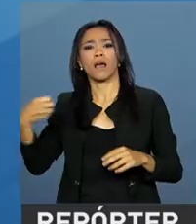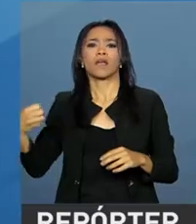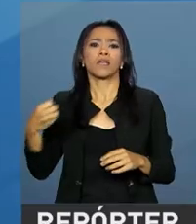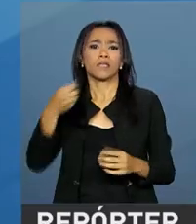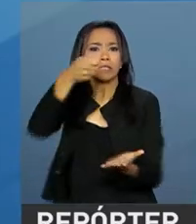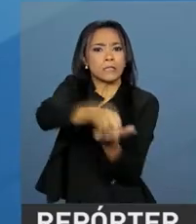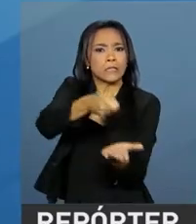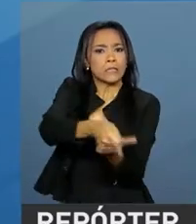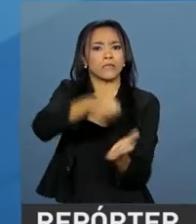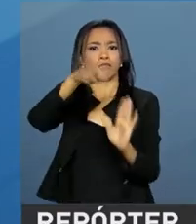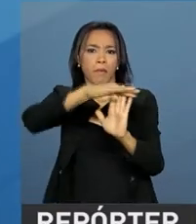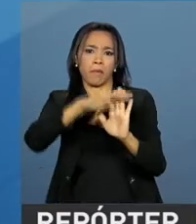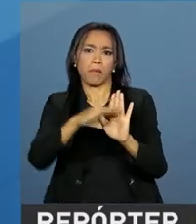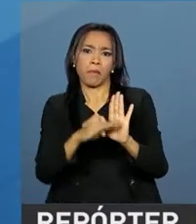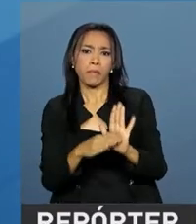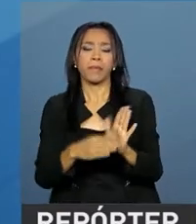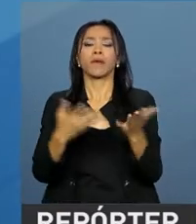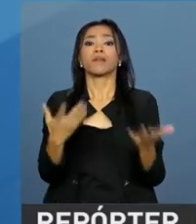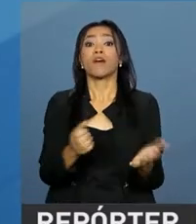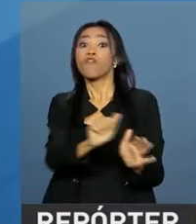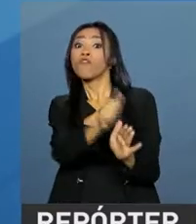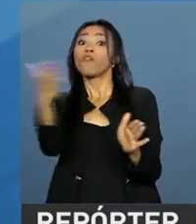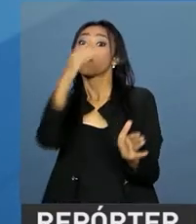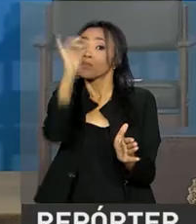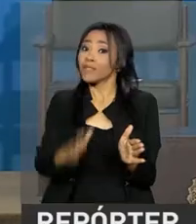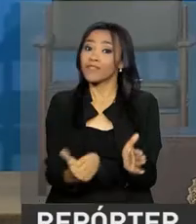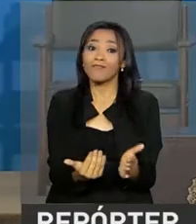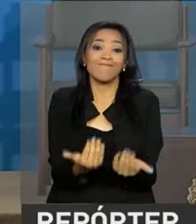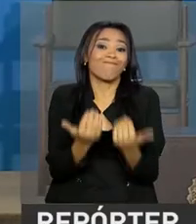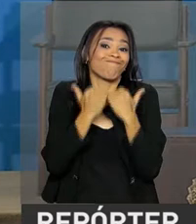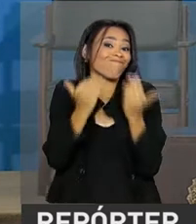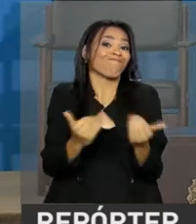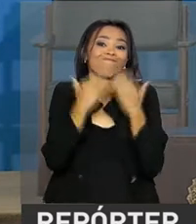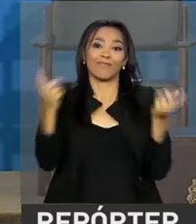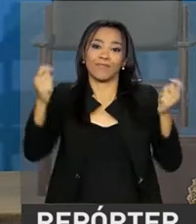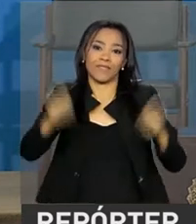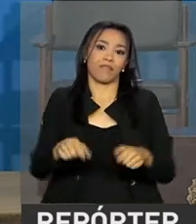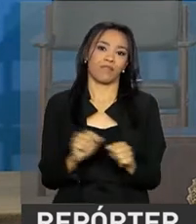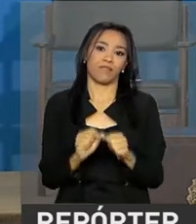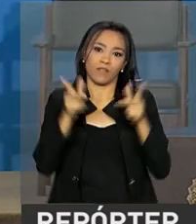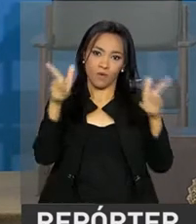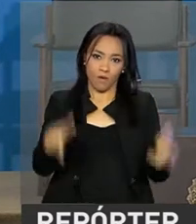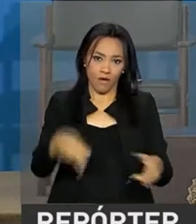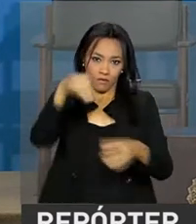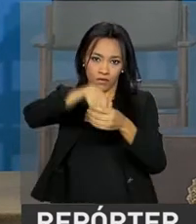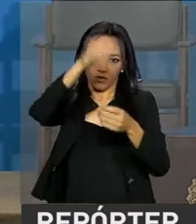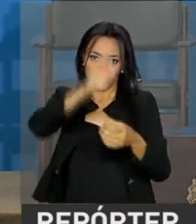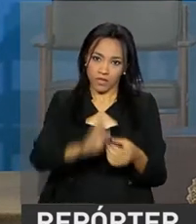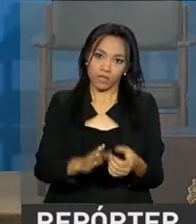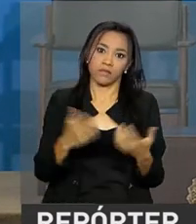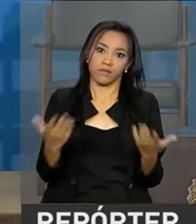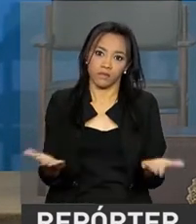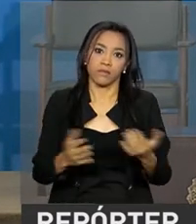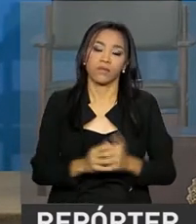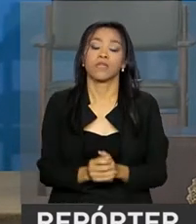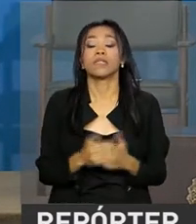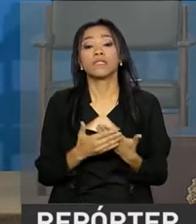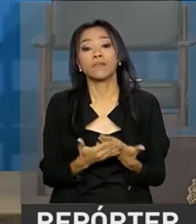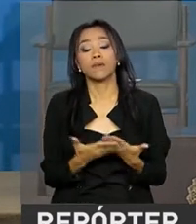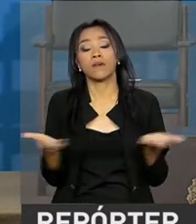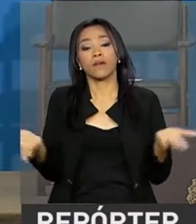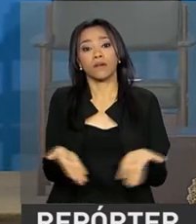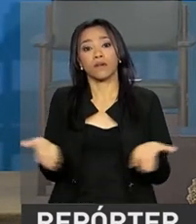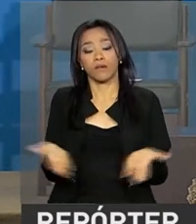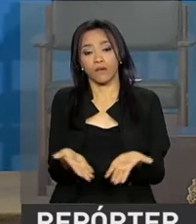nova regra nova possibilidade no exterior nós não temos isso nós reabrimos a possibilidade política agora